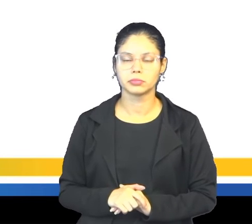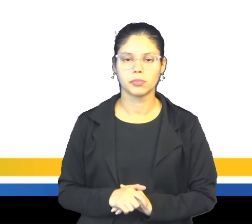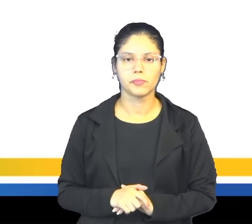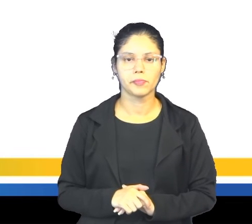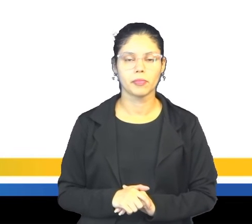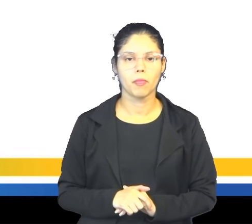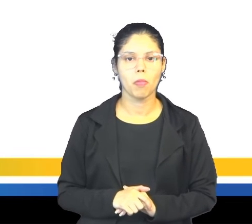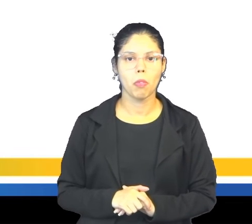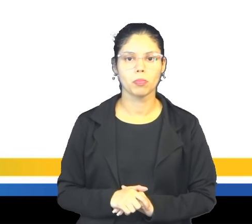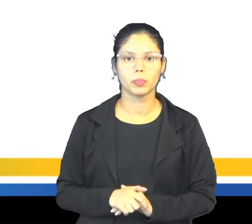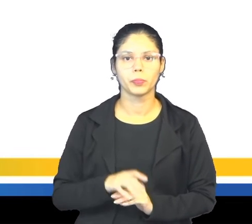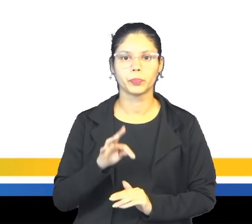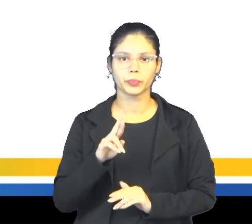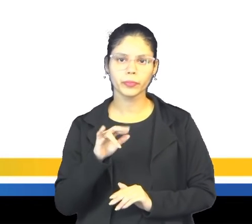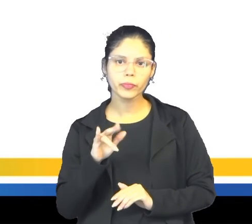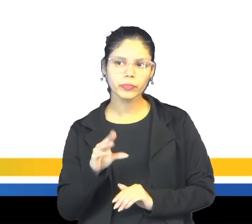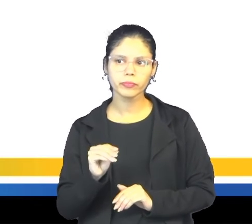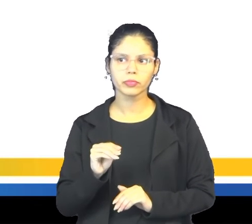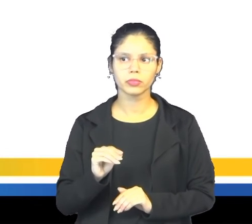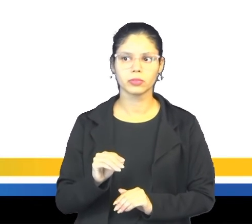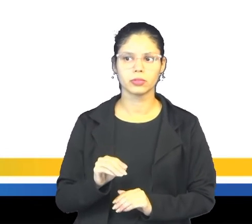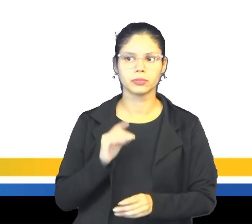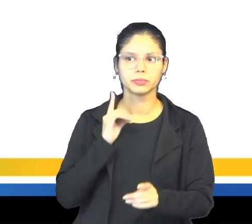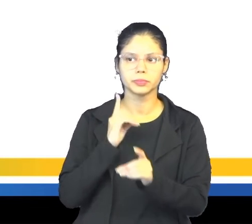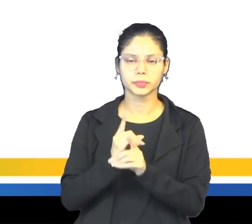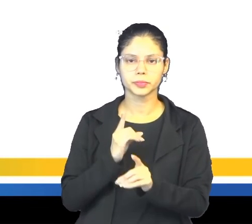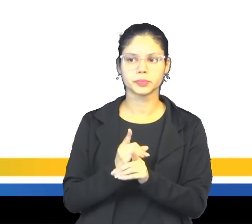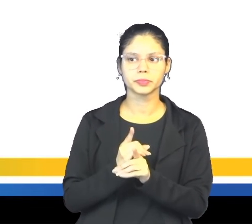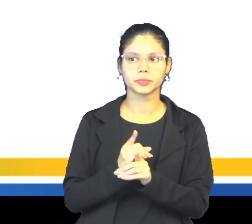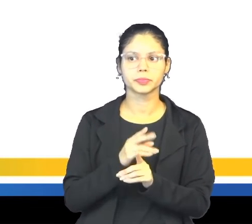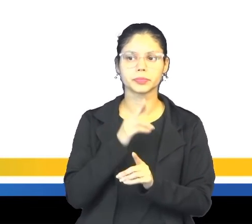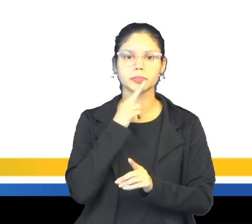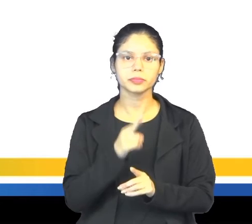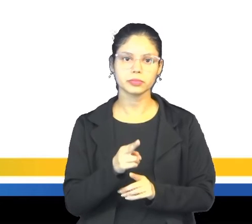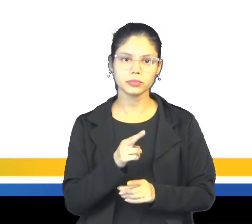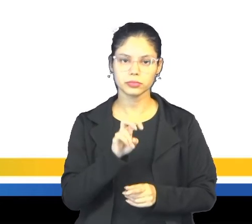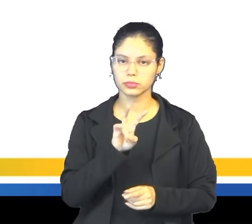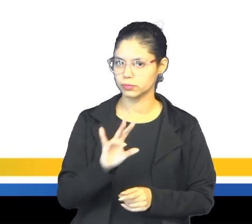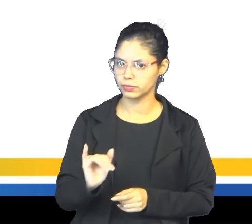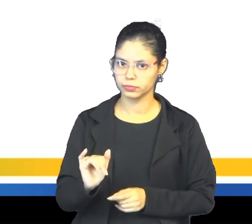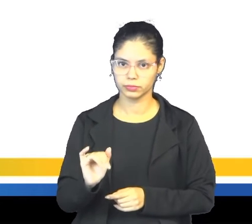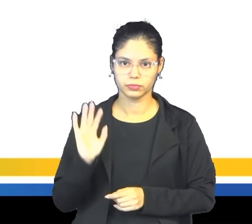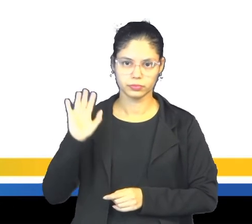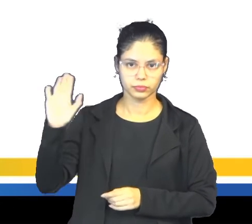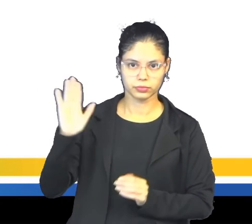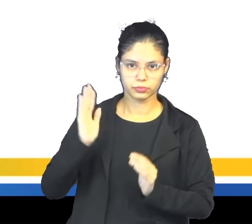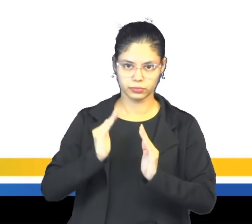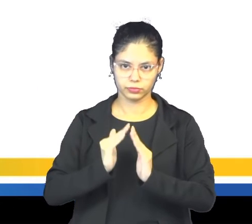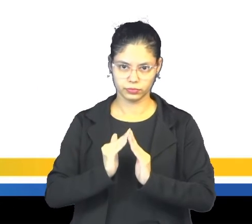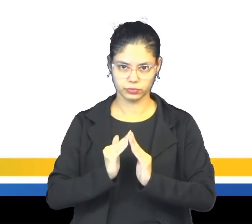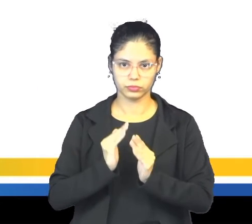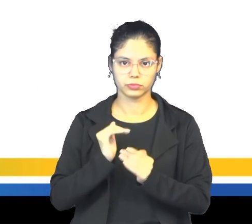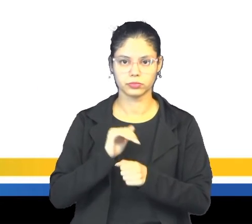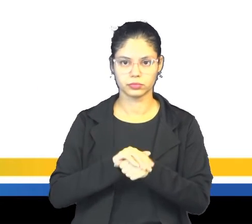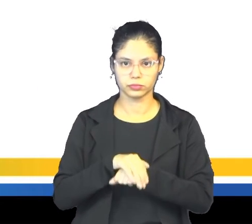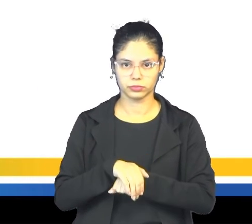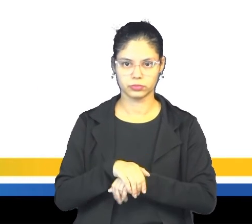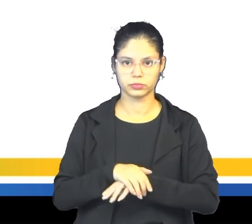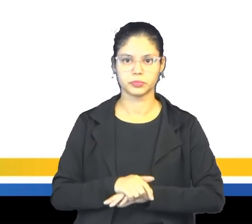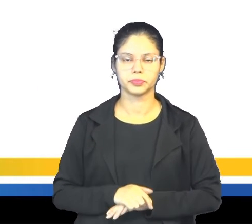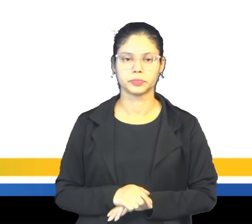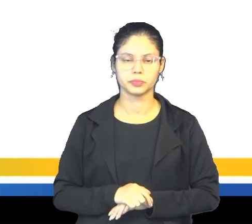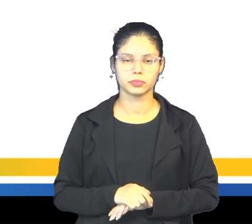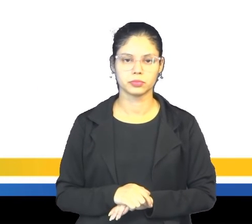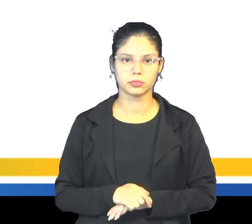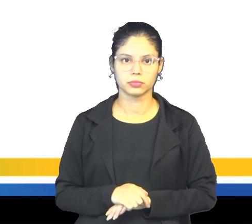night. Talvez ele não vai estar, né, ou então ele não vai ficar em casa à noite,